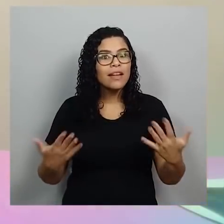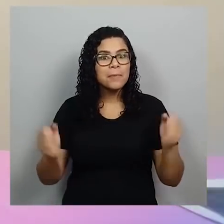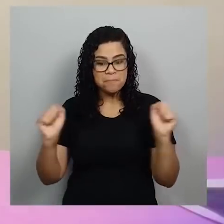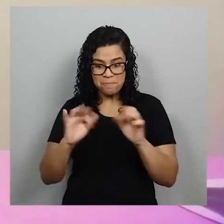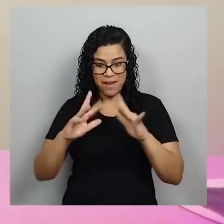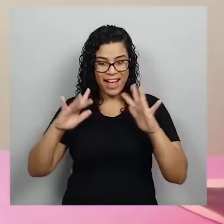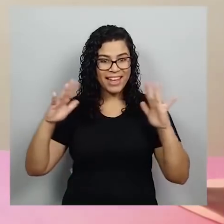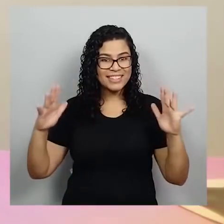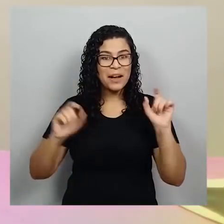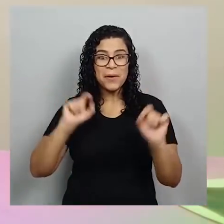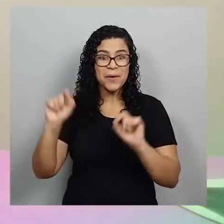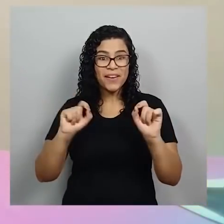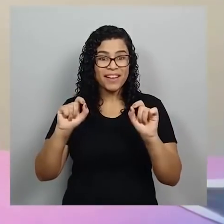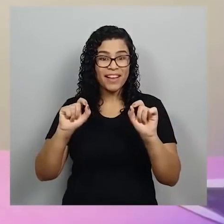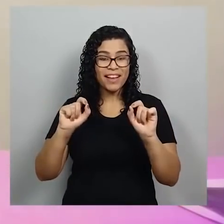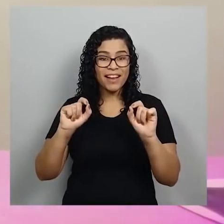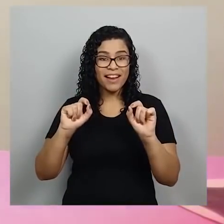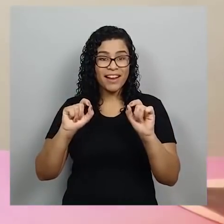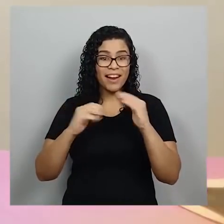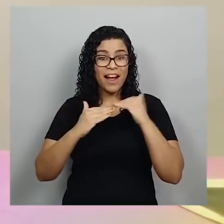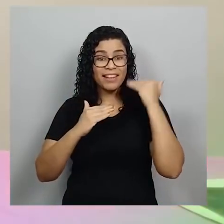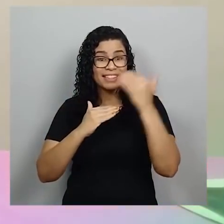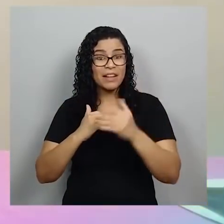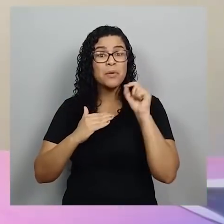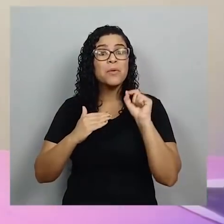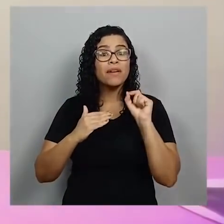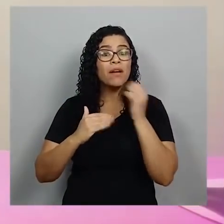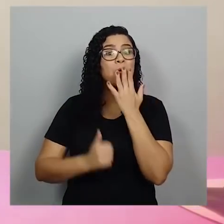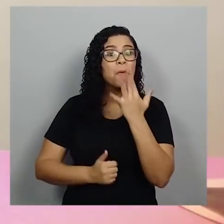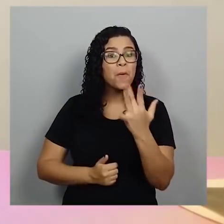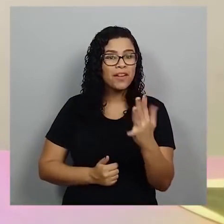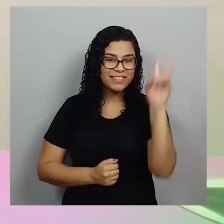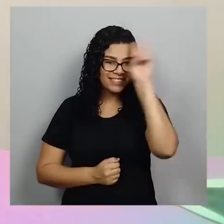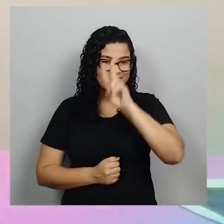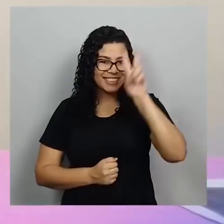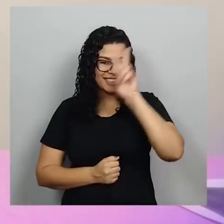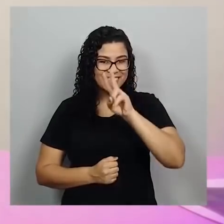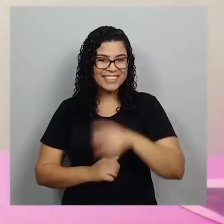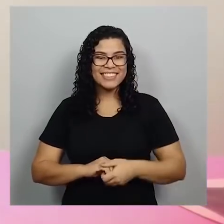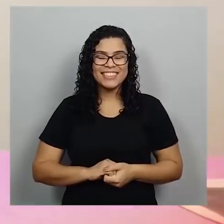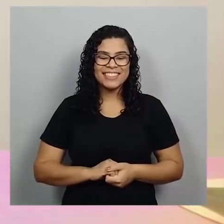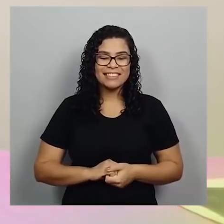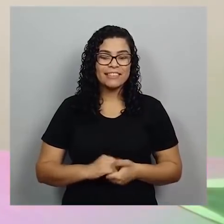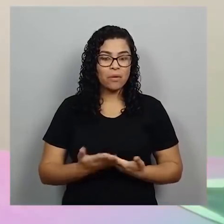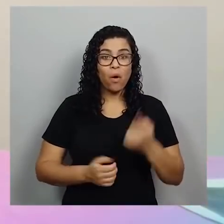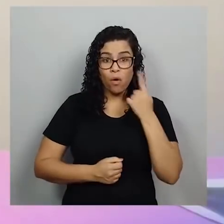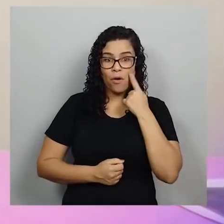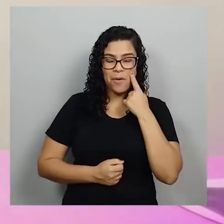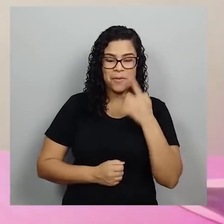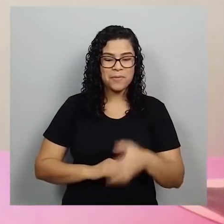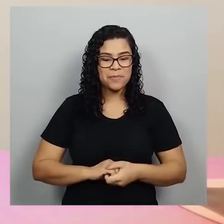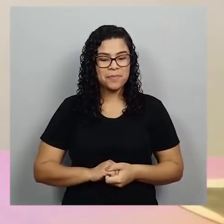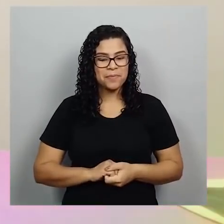vai aparecer o nosso colorido que estava lá embaixo, que a gente pintou, lembra? Então olhem